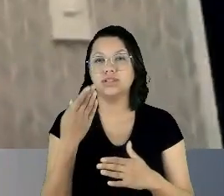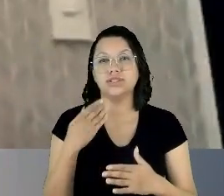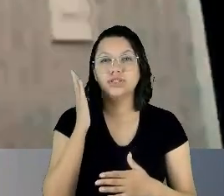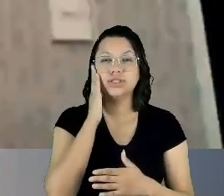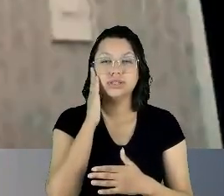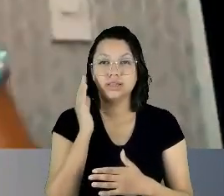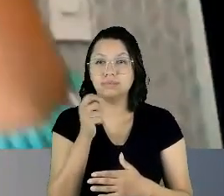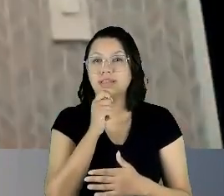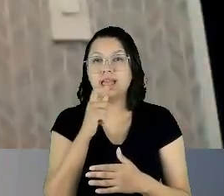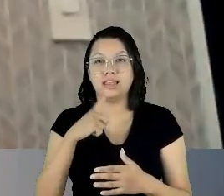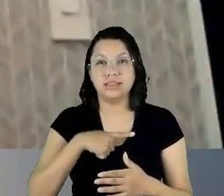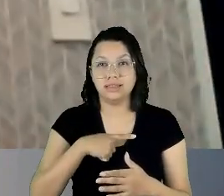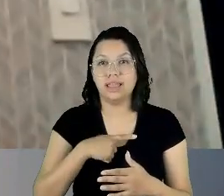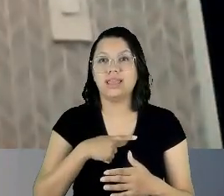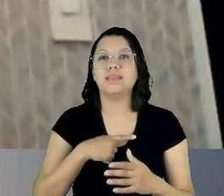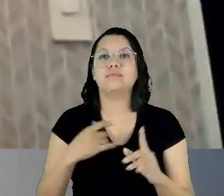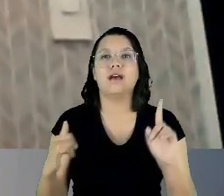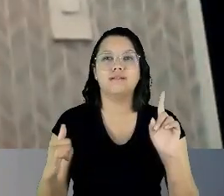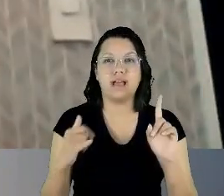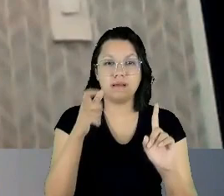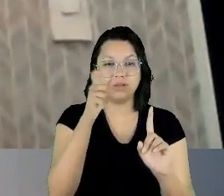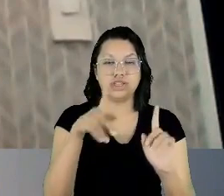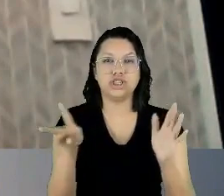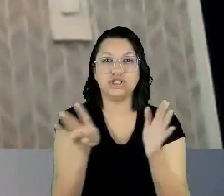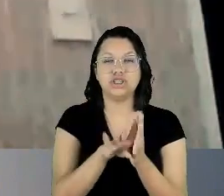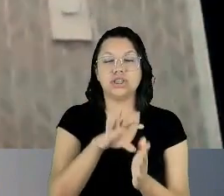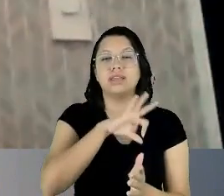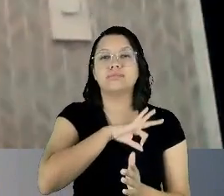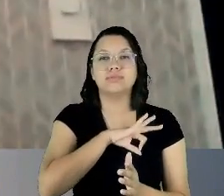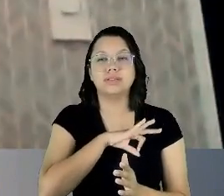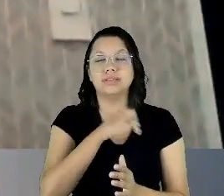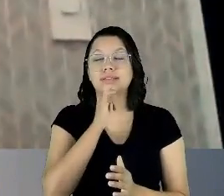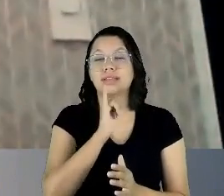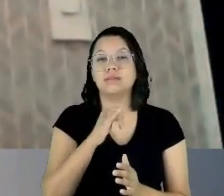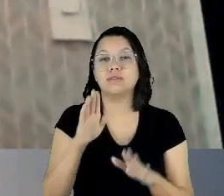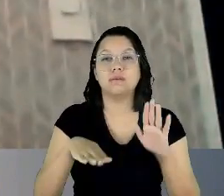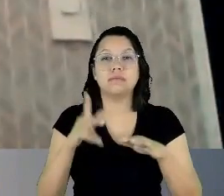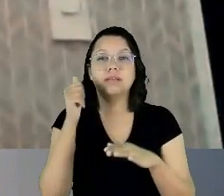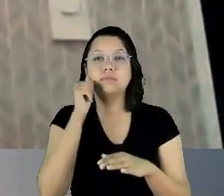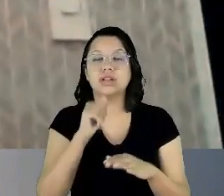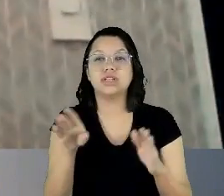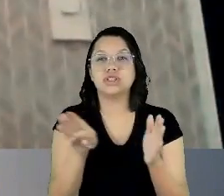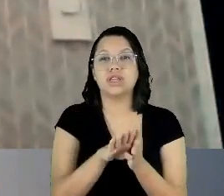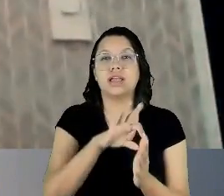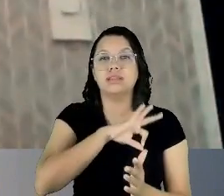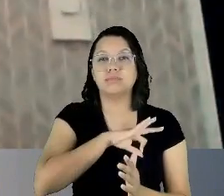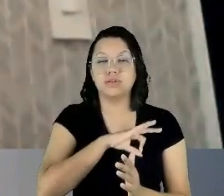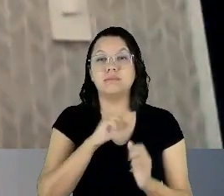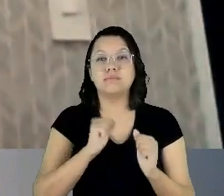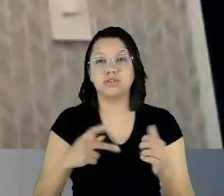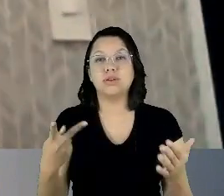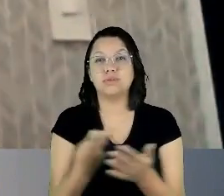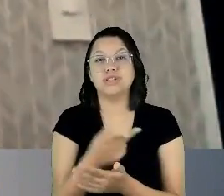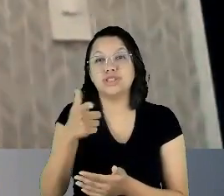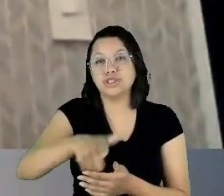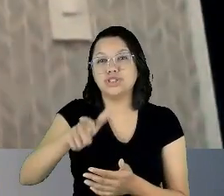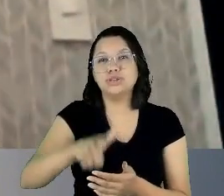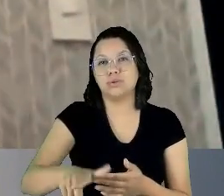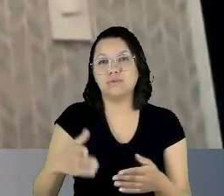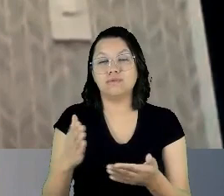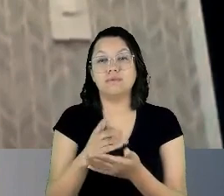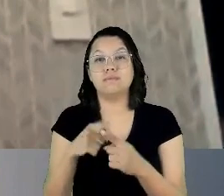sabe que ainda procedem com uma revitimização. Então a gente sabe que a gente chega na polícia, qualquer mulher que chegar em polícia, ela está suscetível a isso, mas